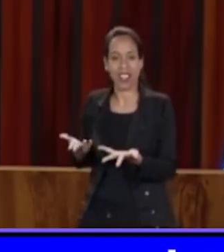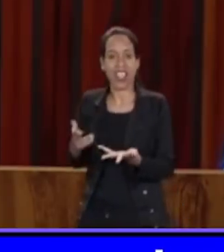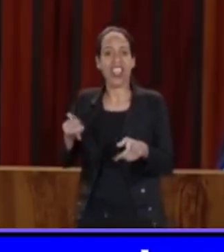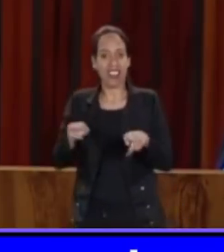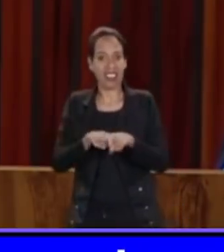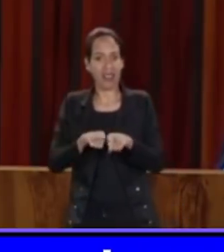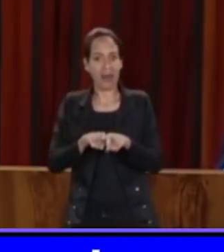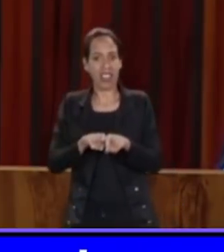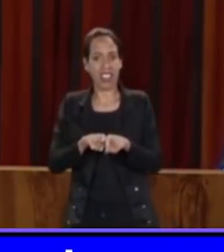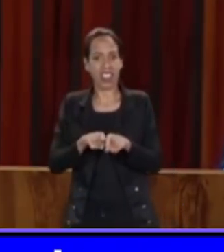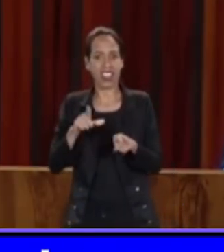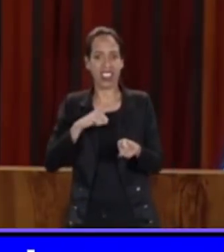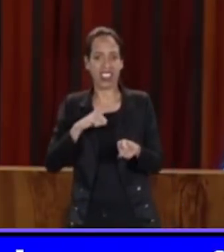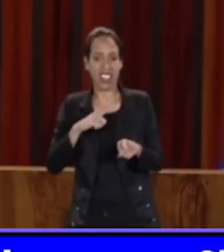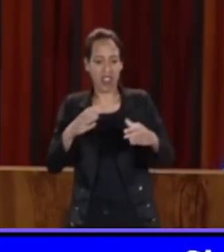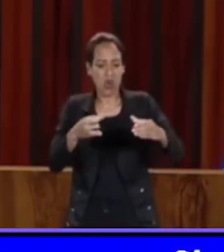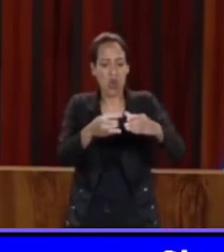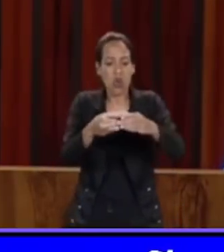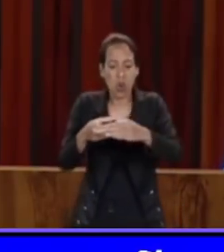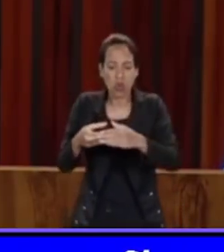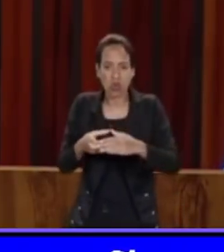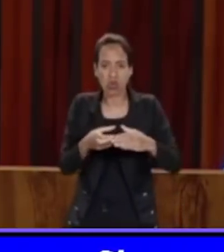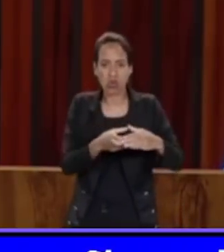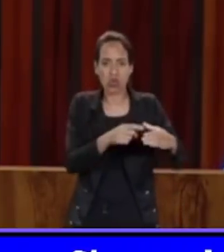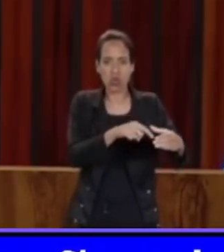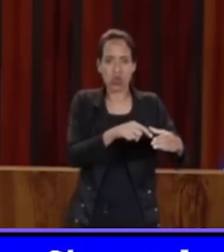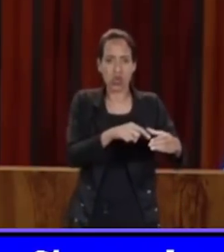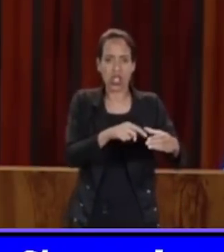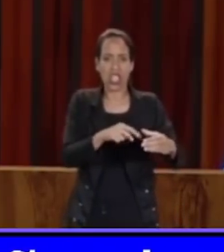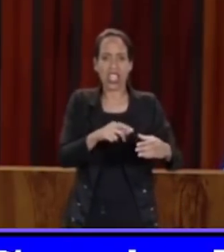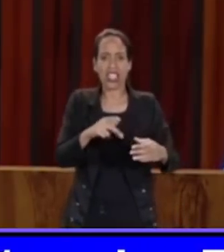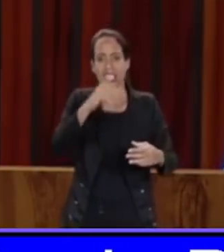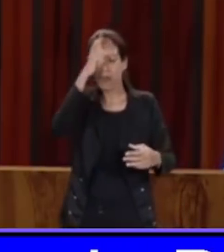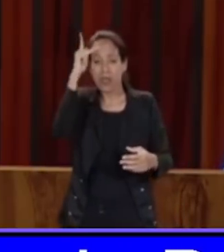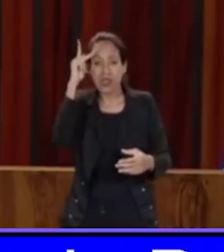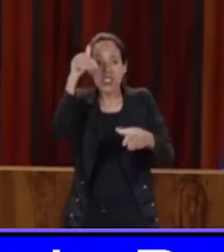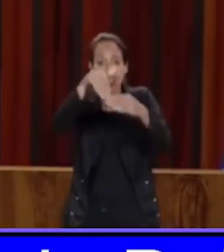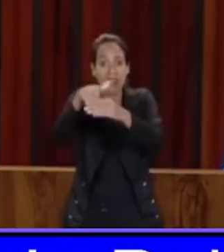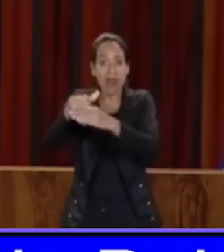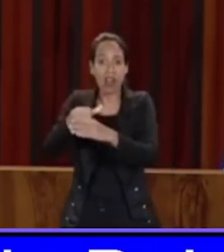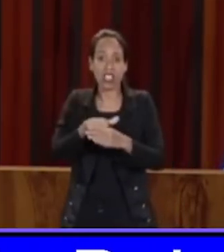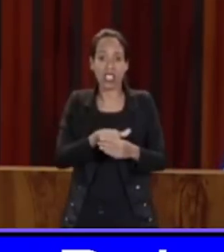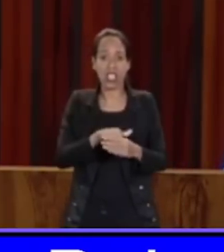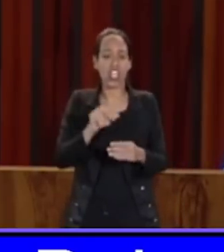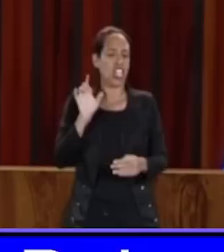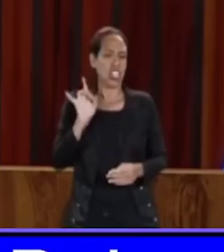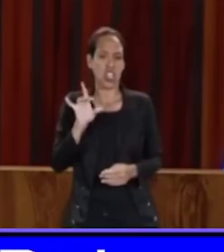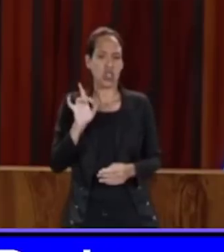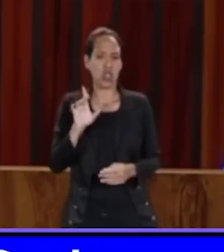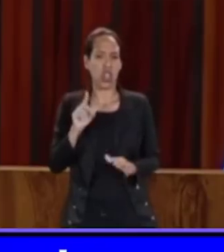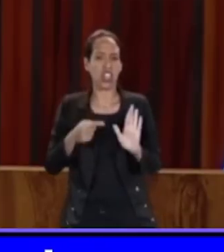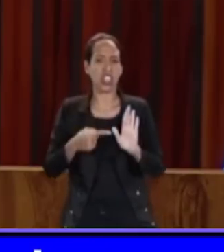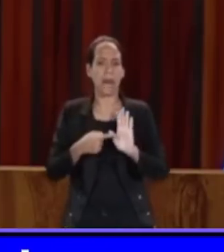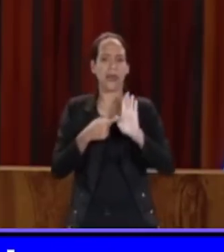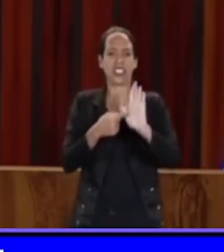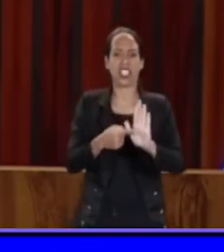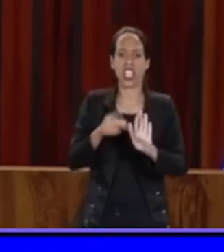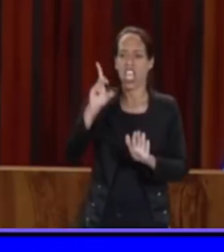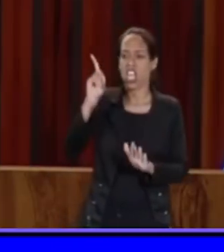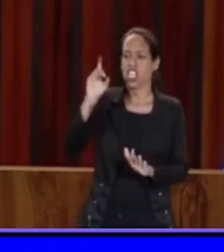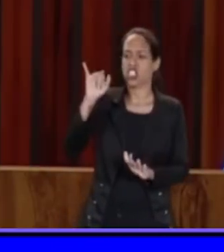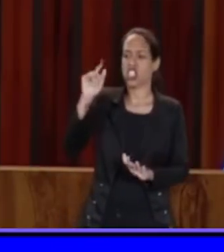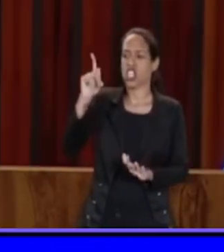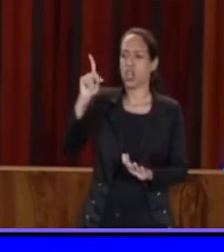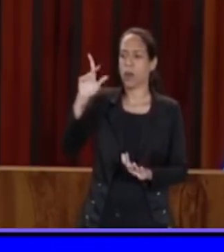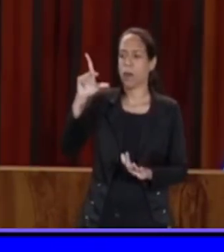também se dirigiu ao conjunto dos eleitores brasileiros e não apenas a representantes diplomáticos